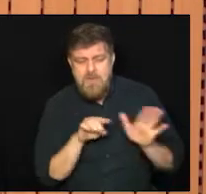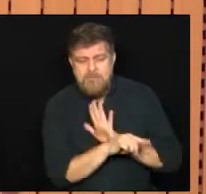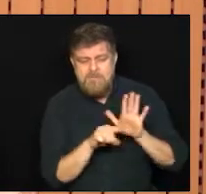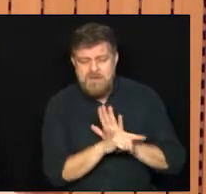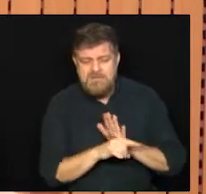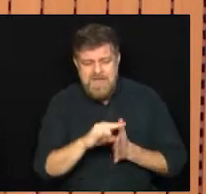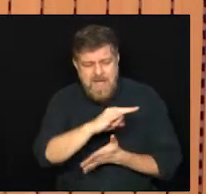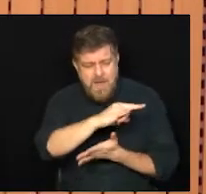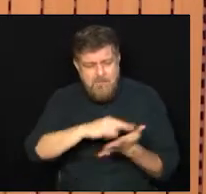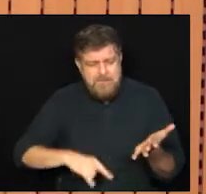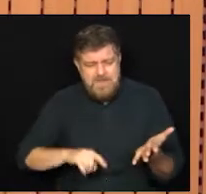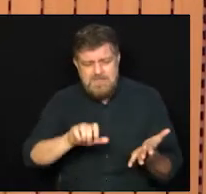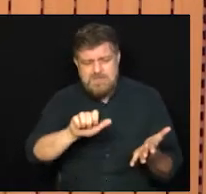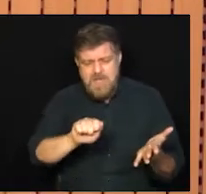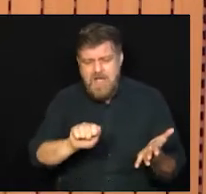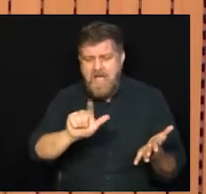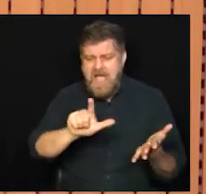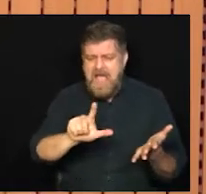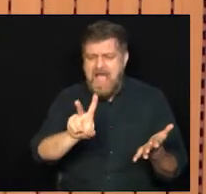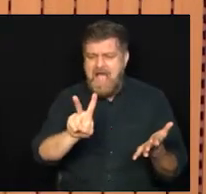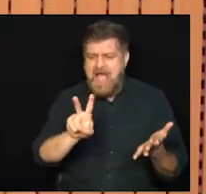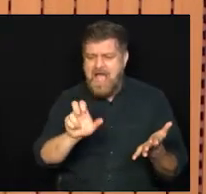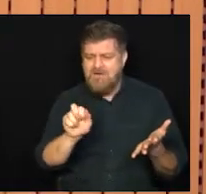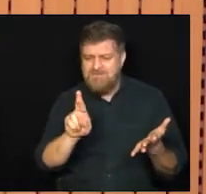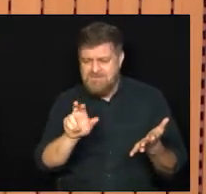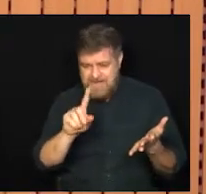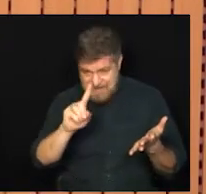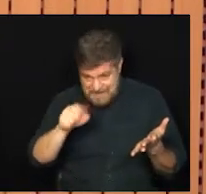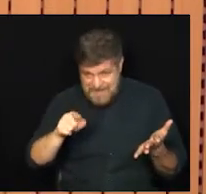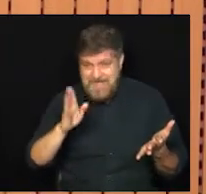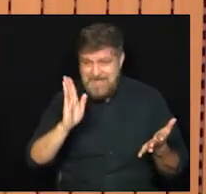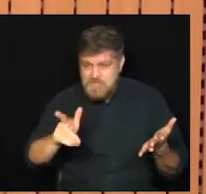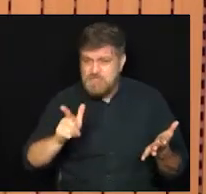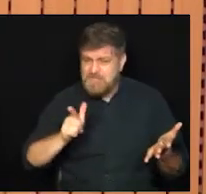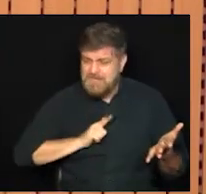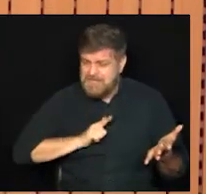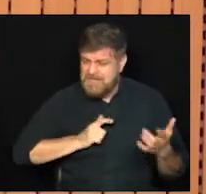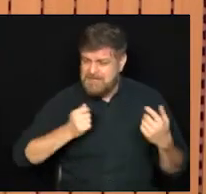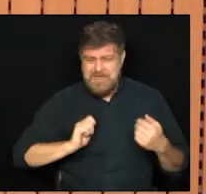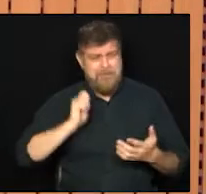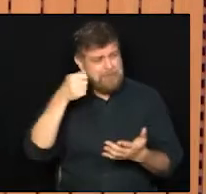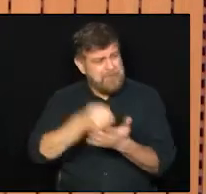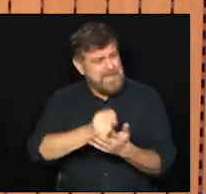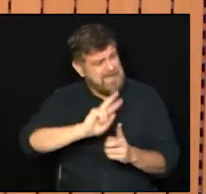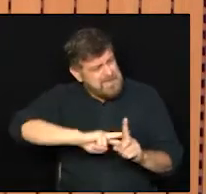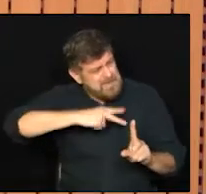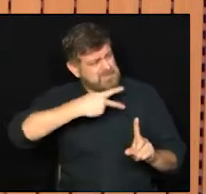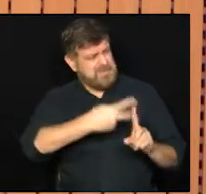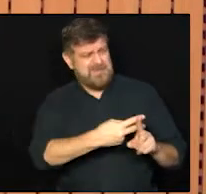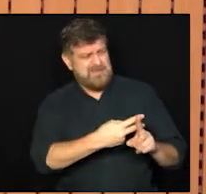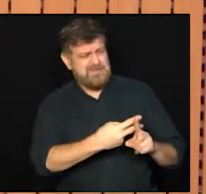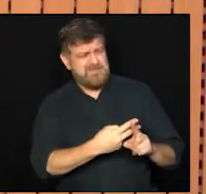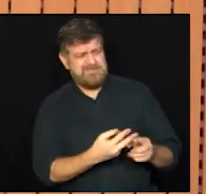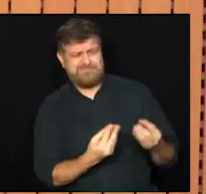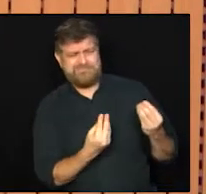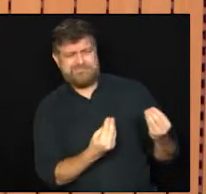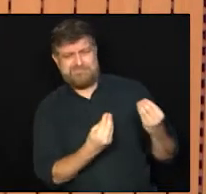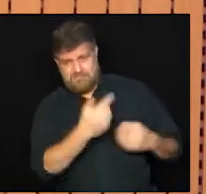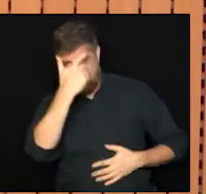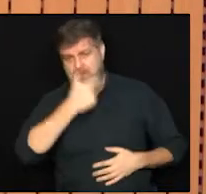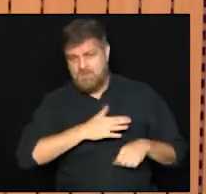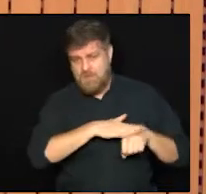em espaços que já tem alvará, né? Se essa duplicidade é realmente necessária ou não. Foi